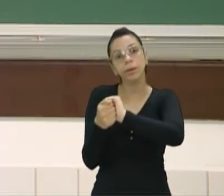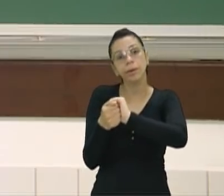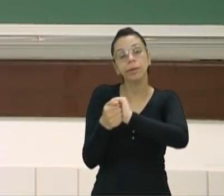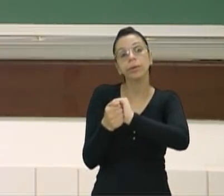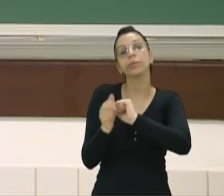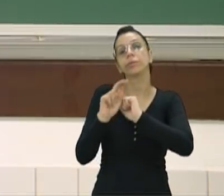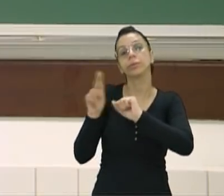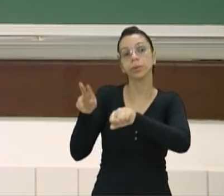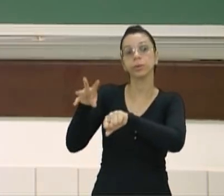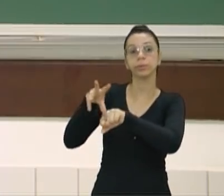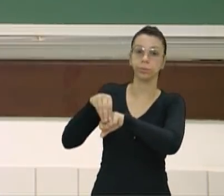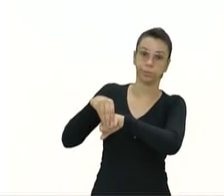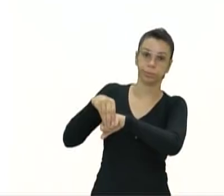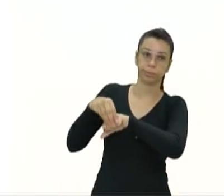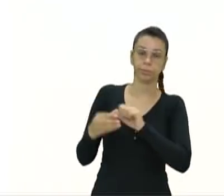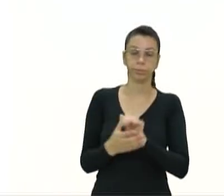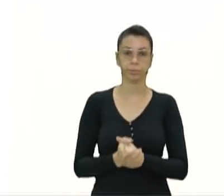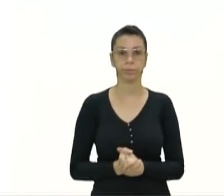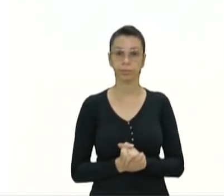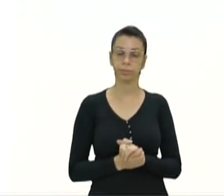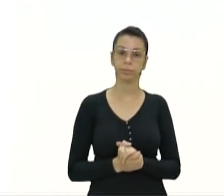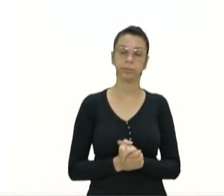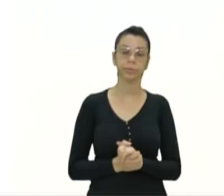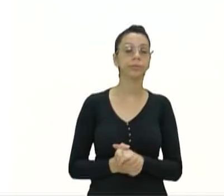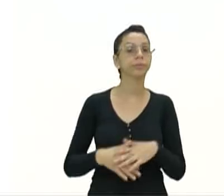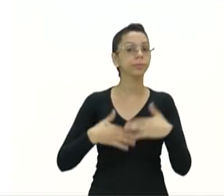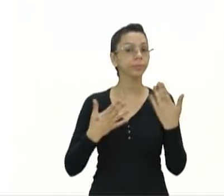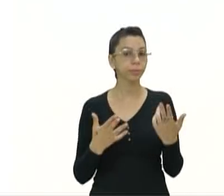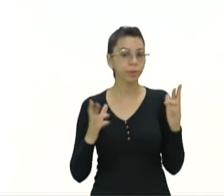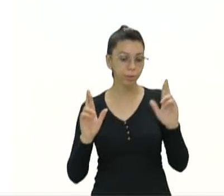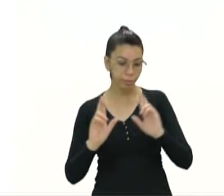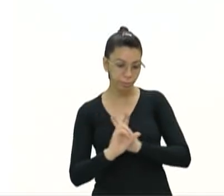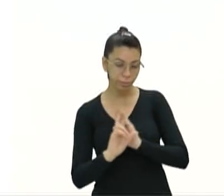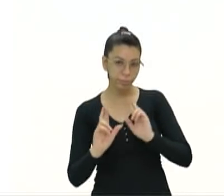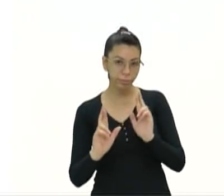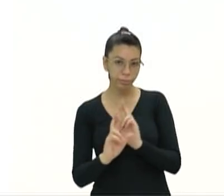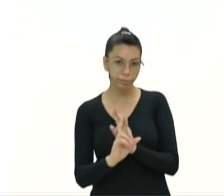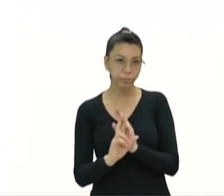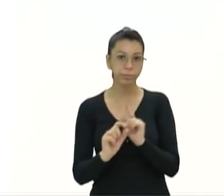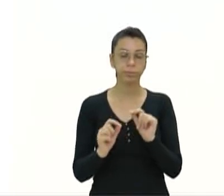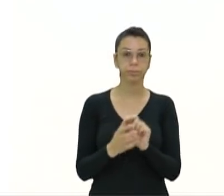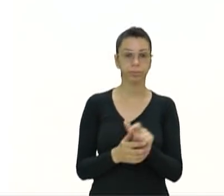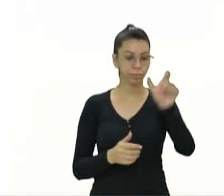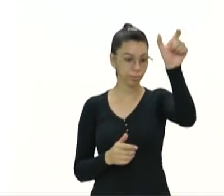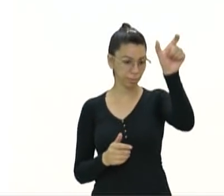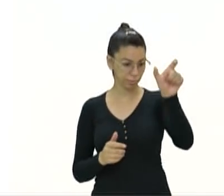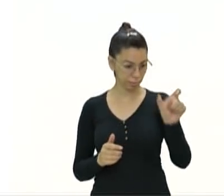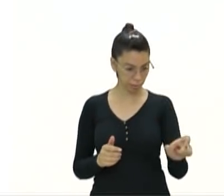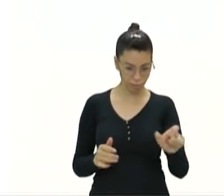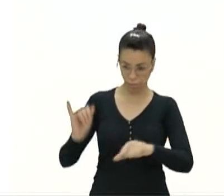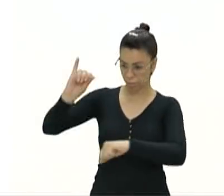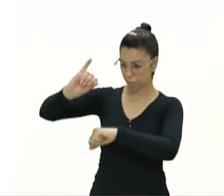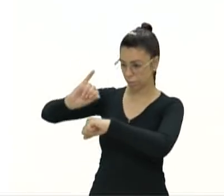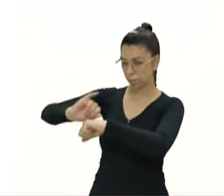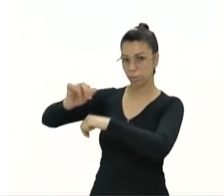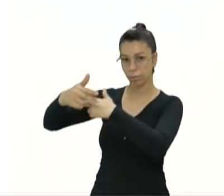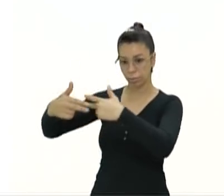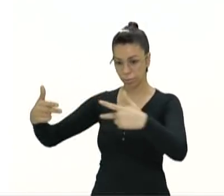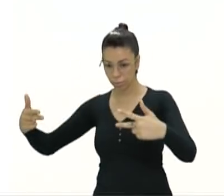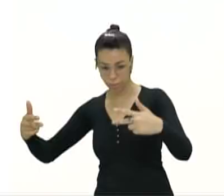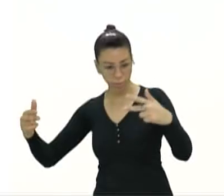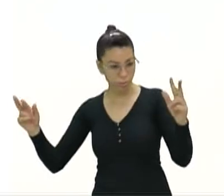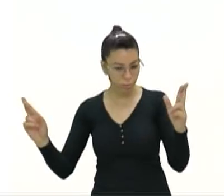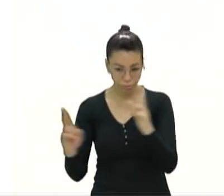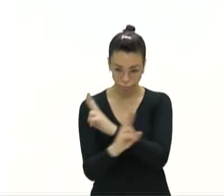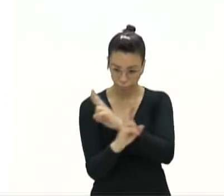conhecimento. Por isso que toda relação entre sujeito e objeto e o resultado